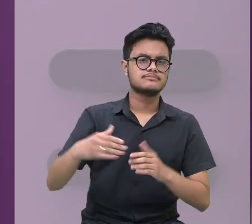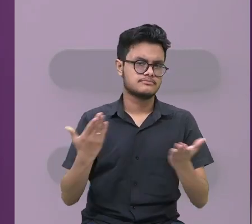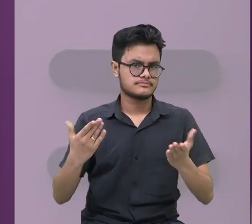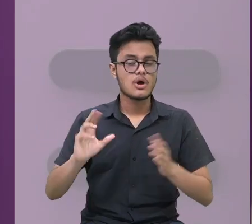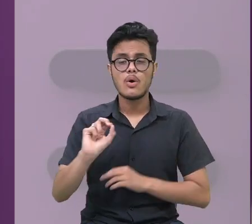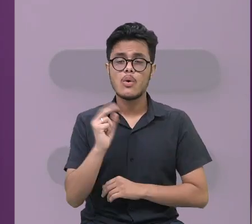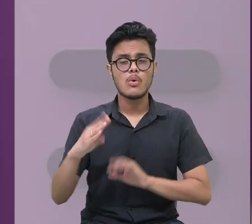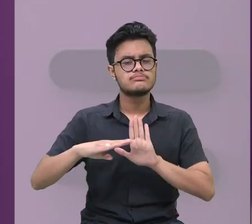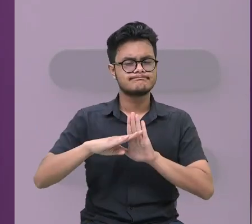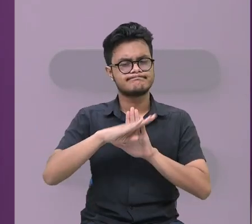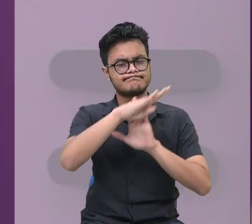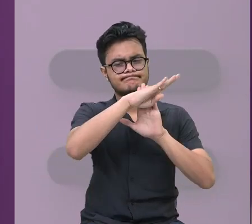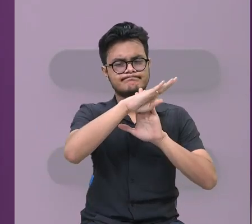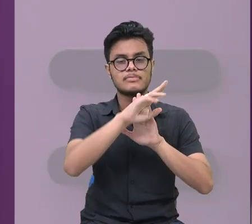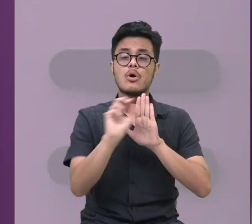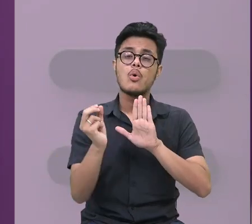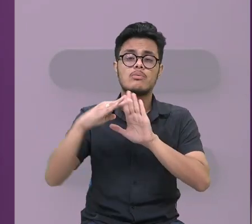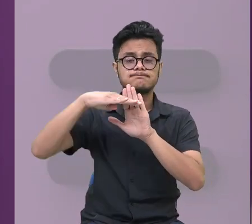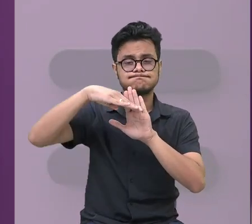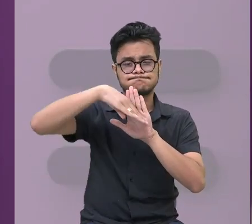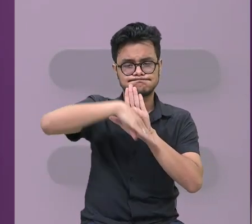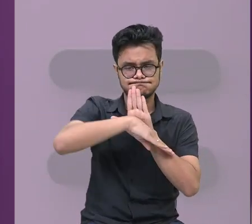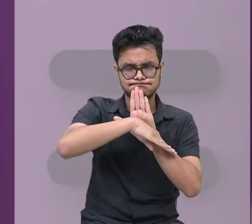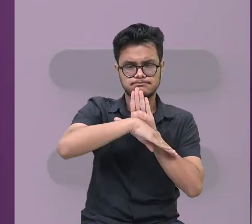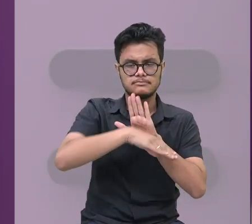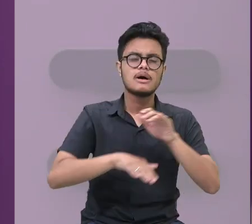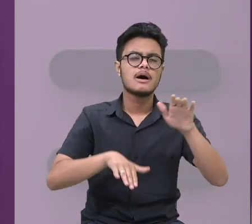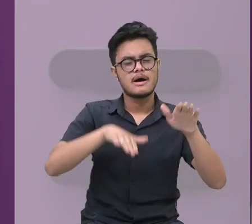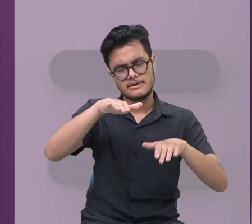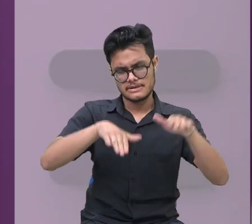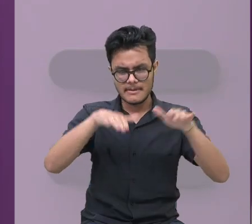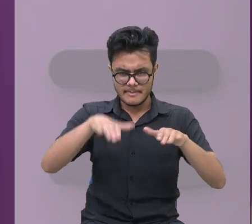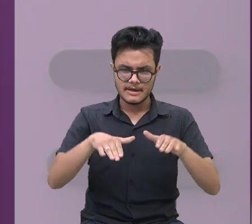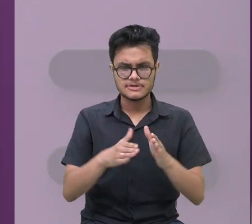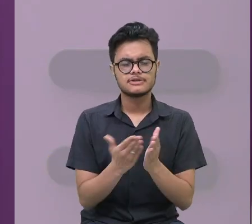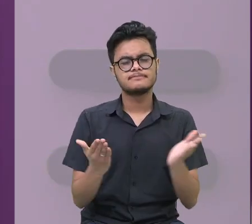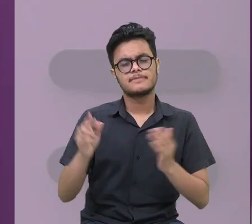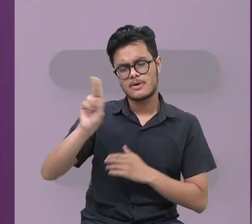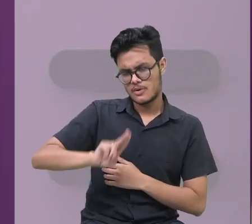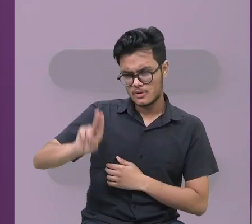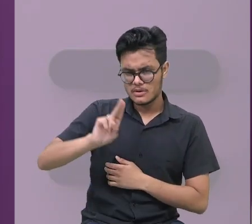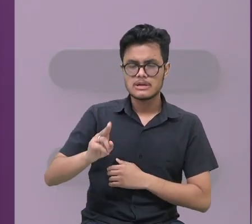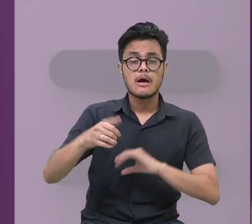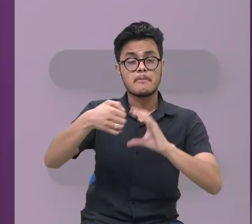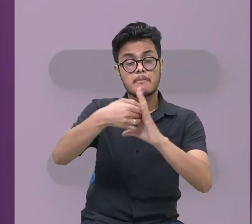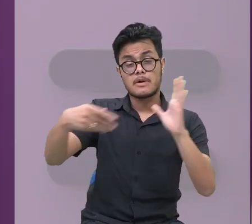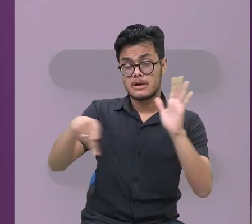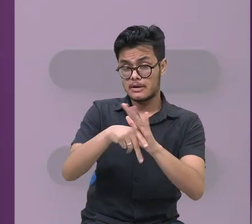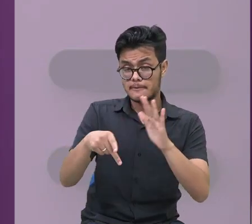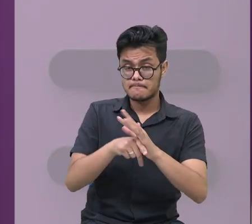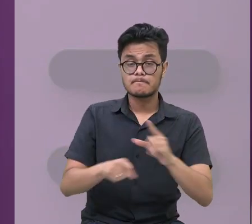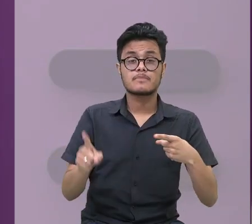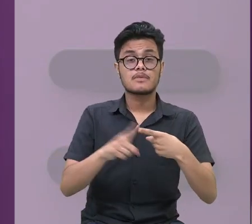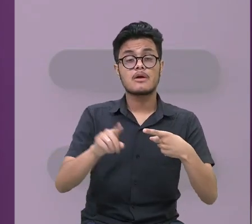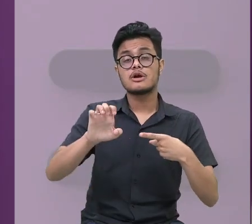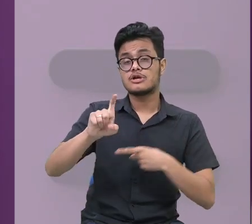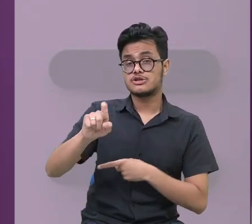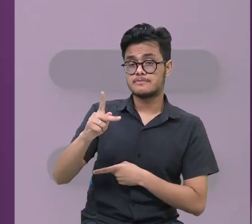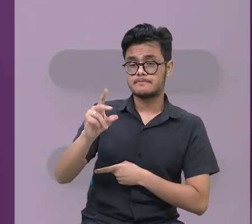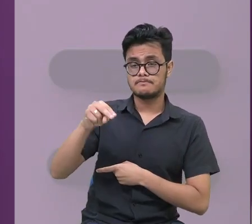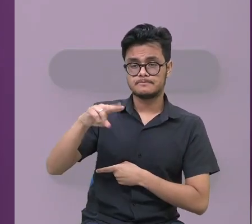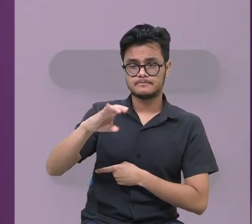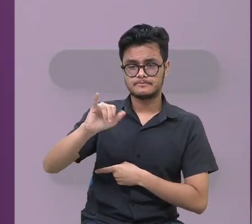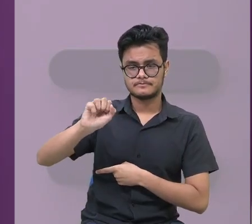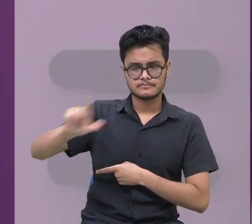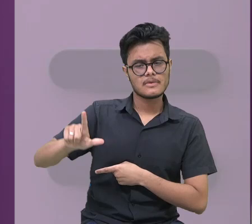ou diminuir rapidamente, tá? Então essa é uma grande característica da função